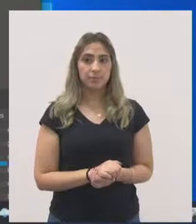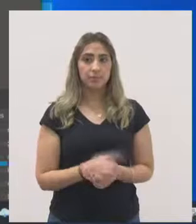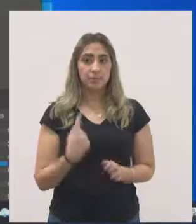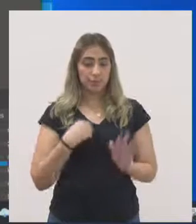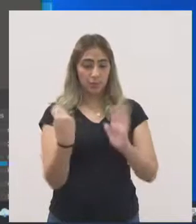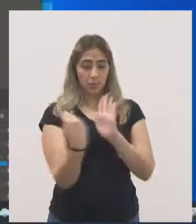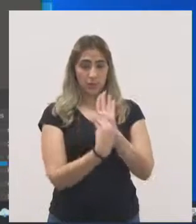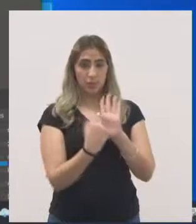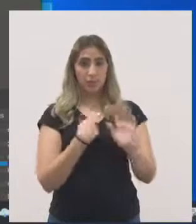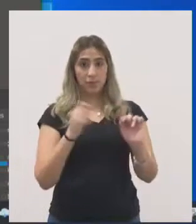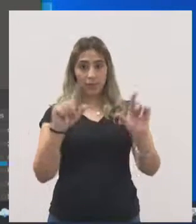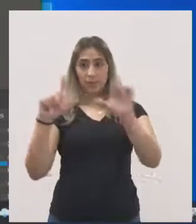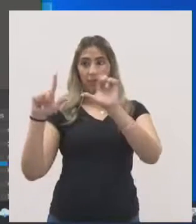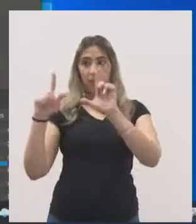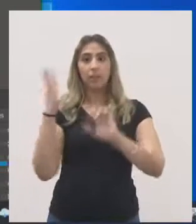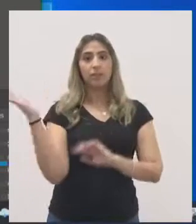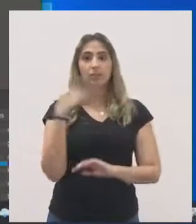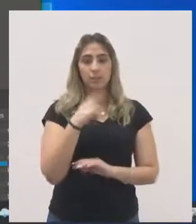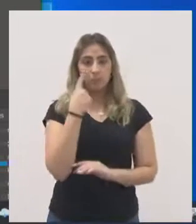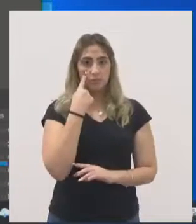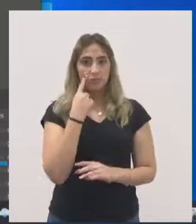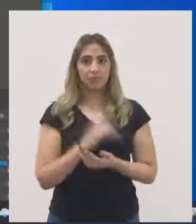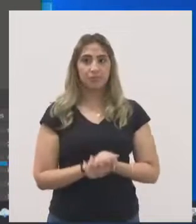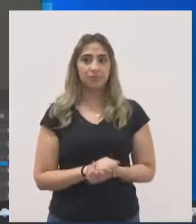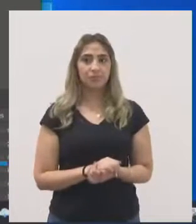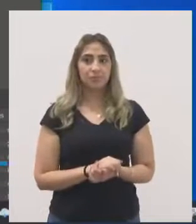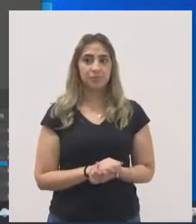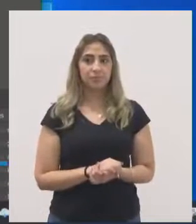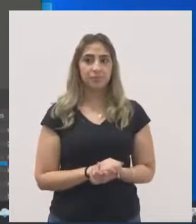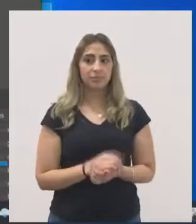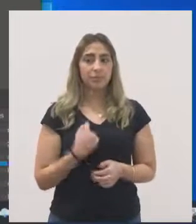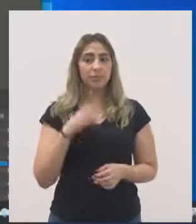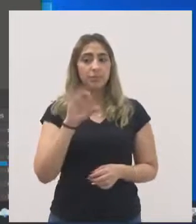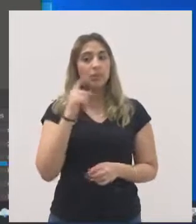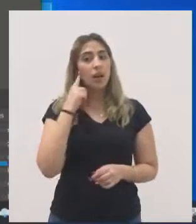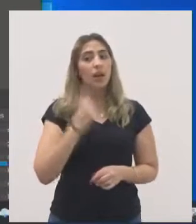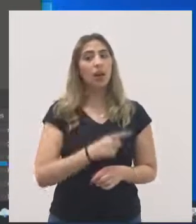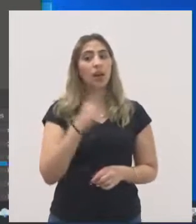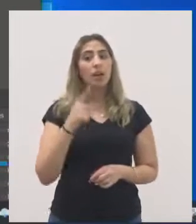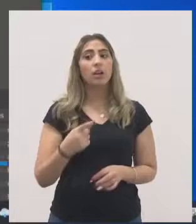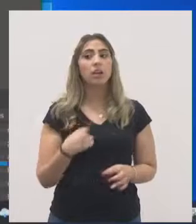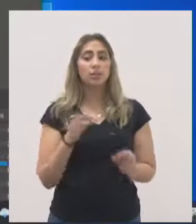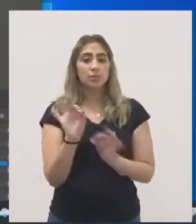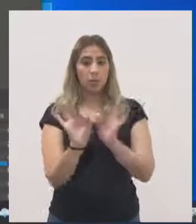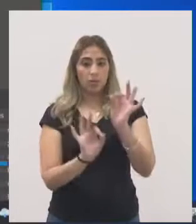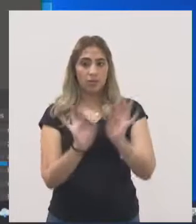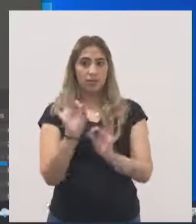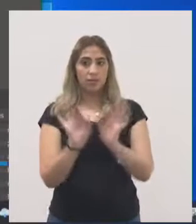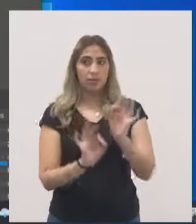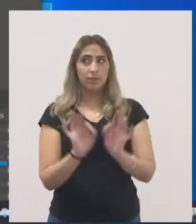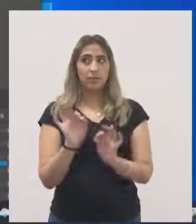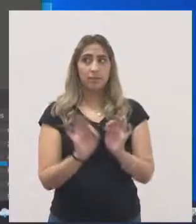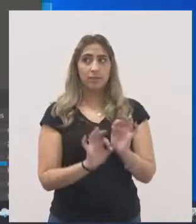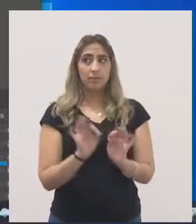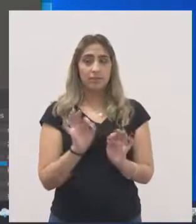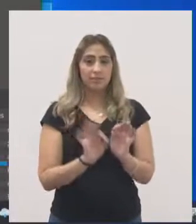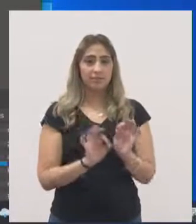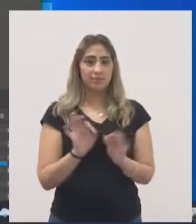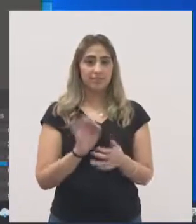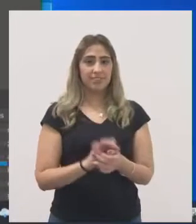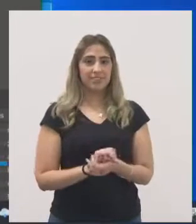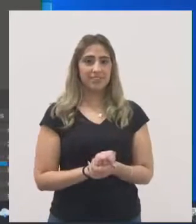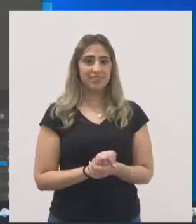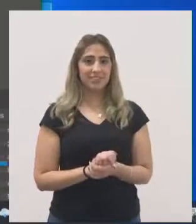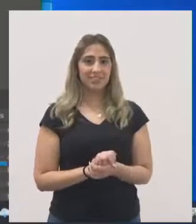Coloquei a minha tela, vamos lá. Eu segurei o Alt aqui, pessoal, e estou redimensionando, certo? E